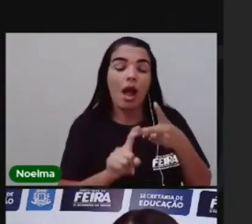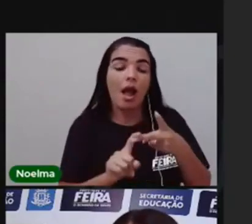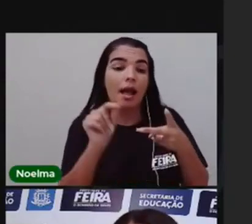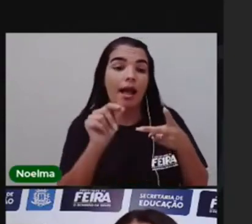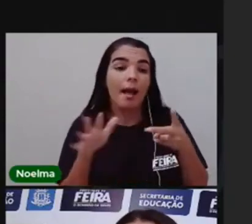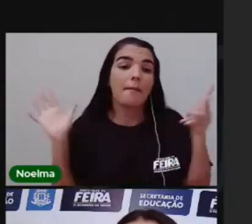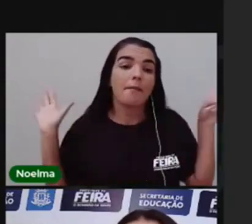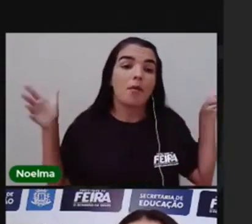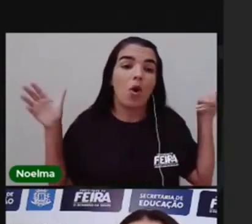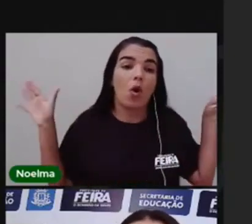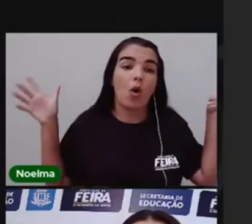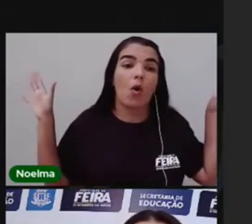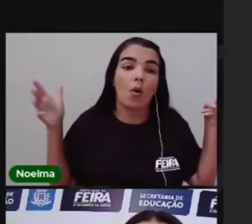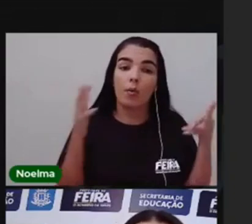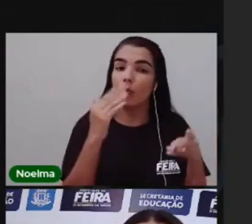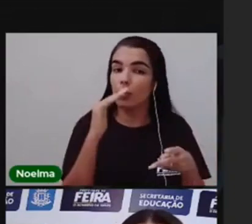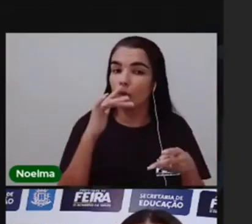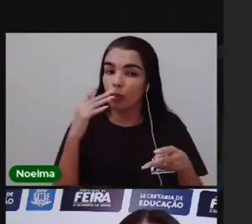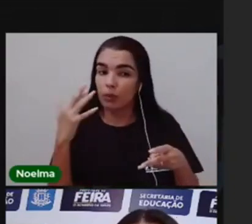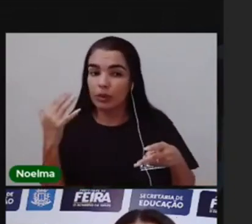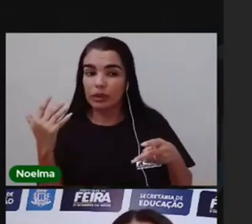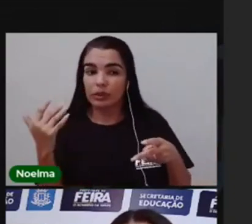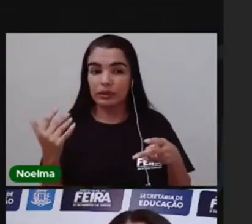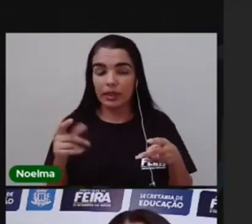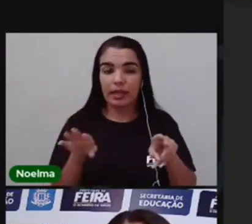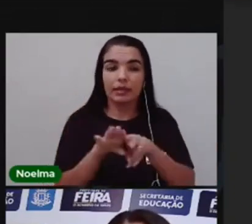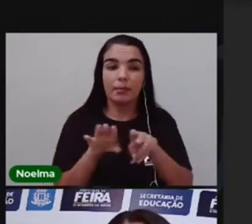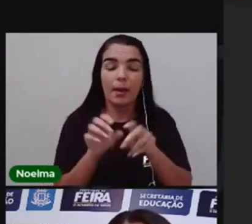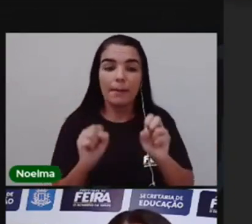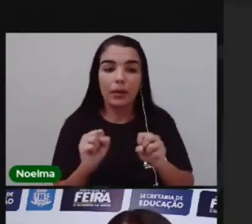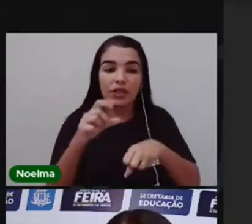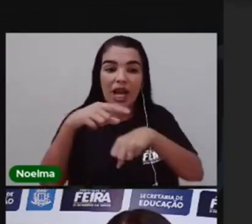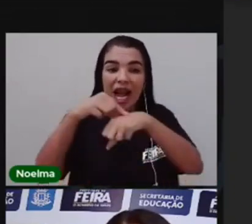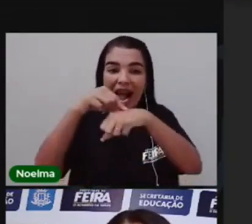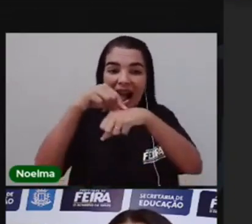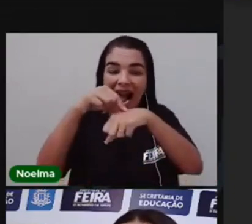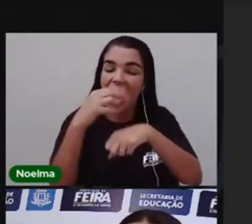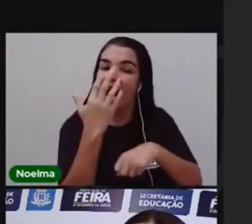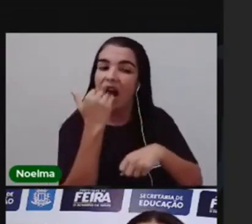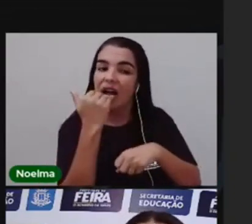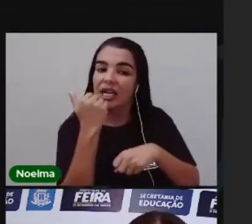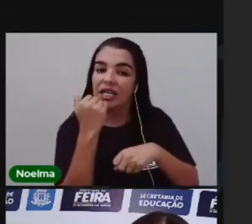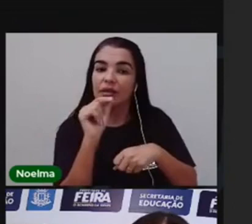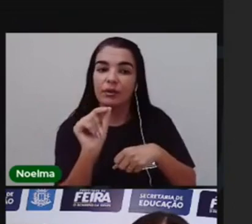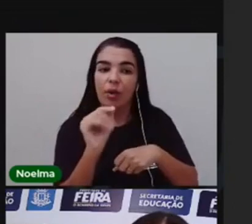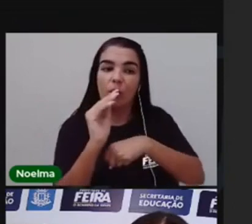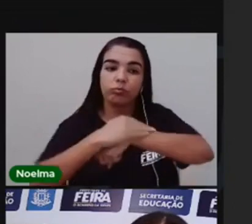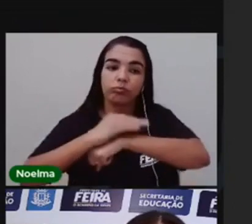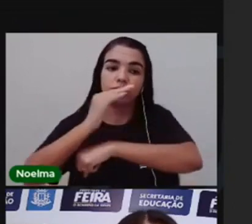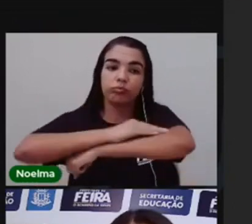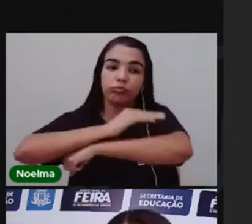borboleta, ou eles podem ser carnívoros, que são animais que se alimentam de um